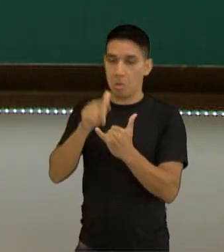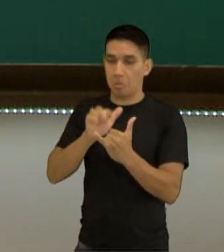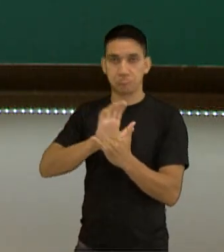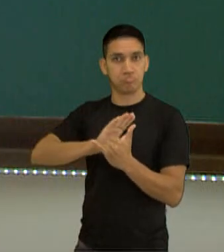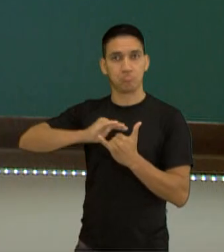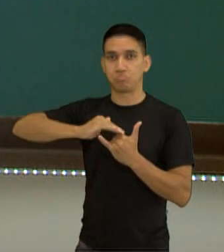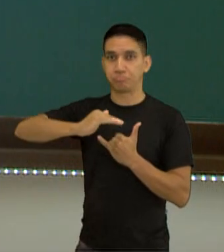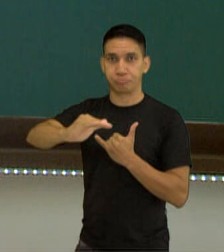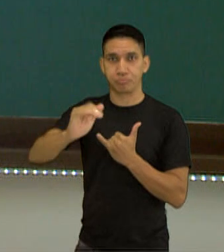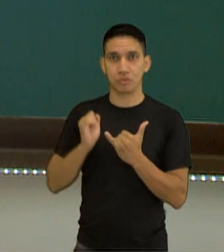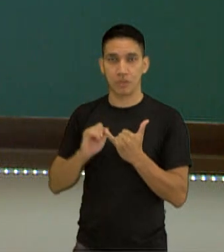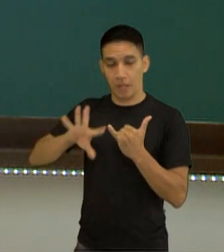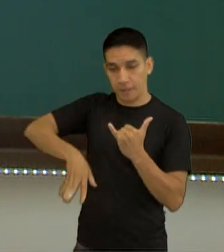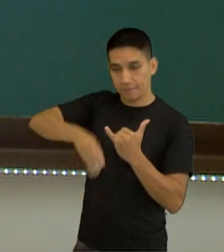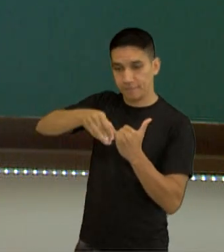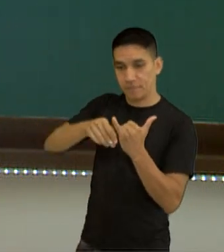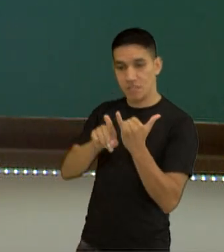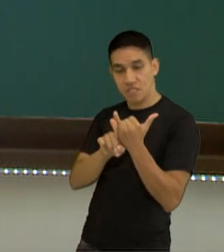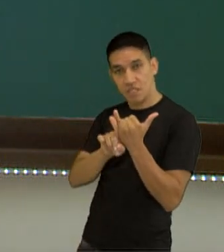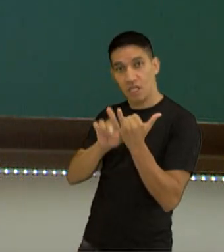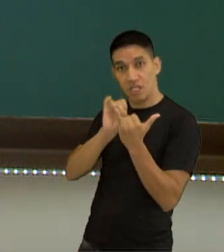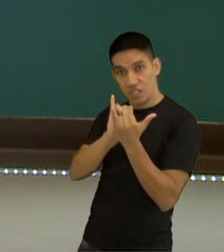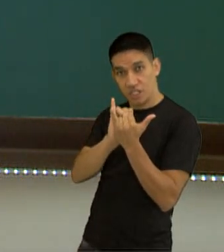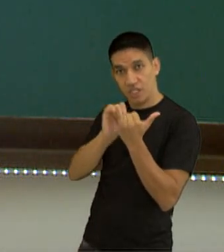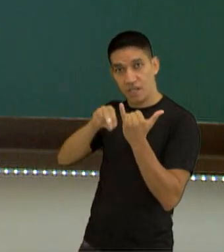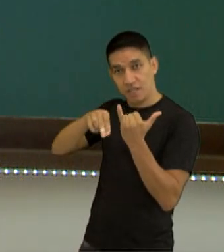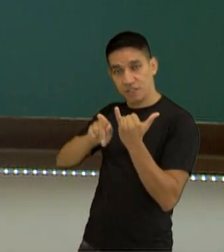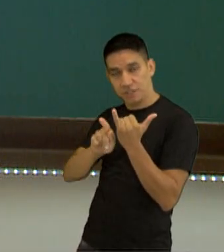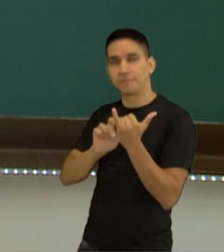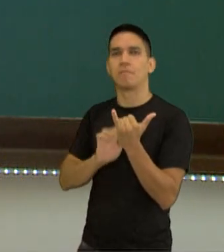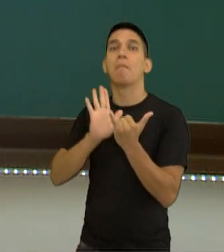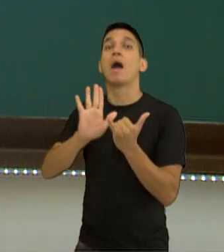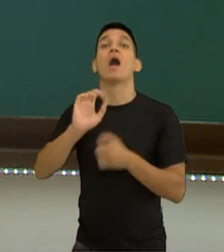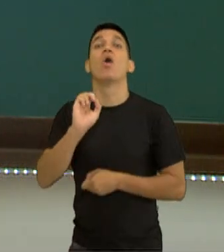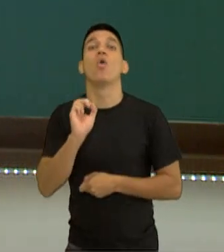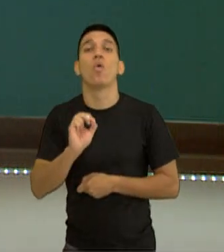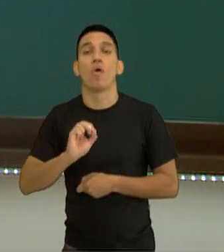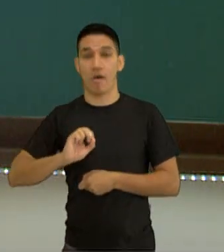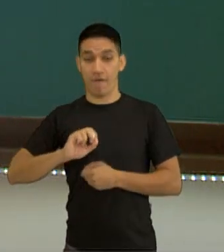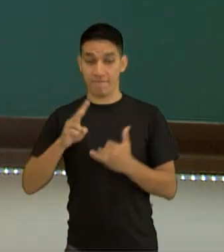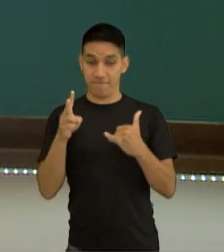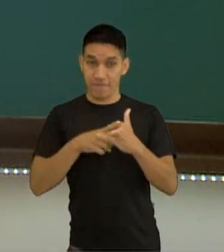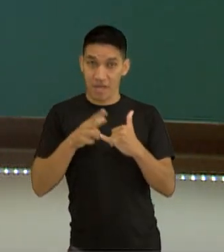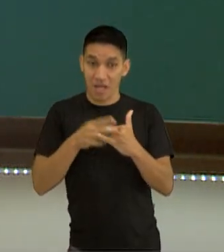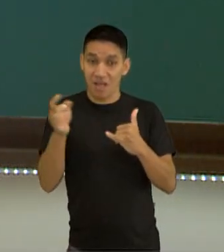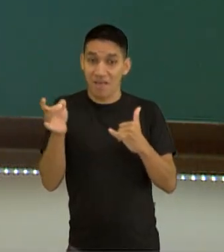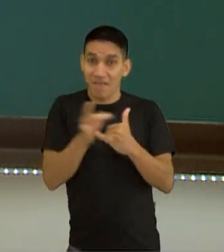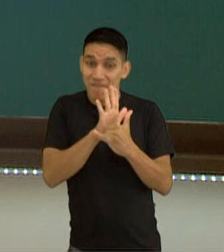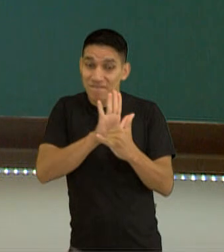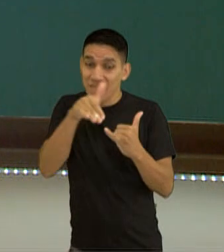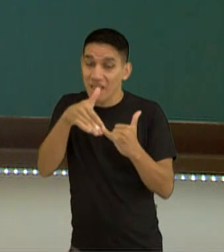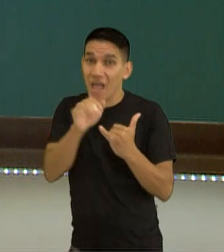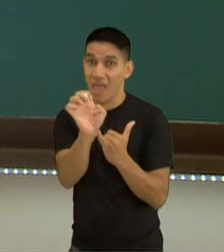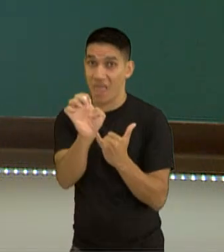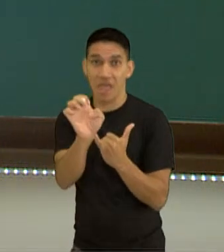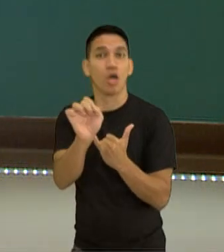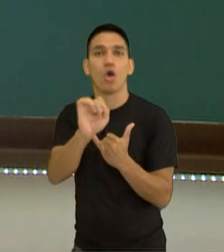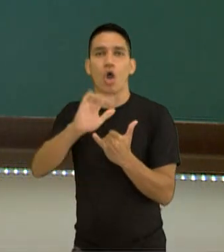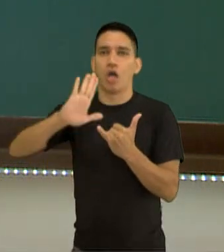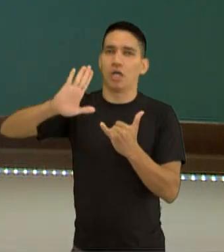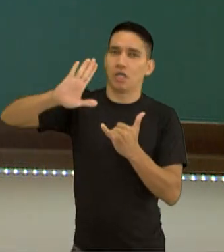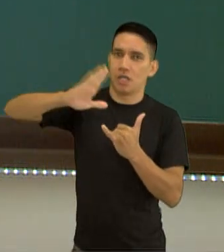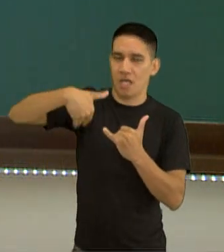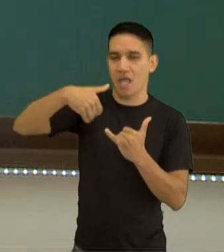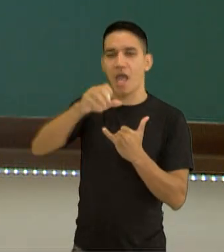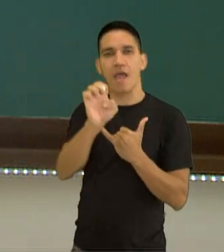normal, e adicionamos o ing. Mas, se os verbos terminam em e, nós vamos substituir, vamos retirar